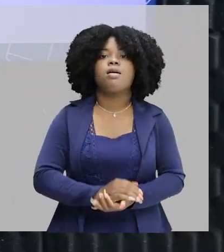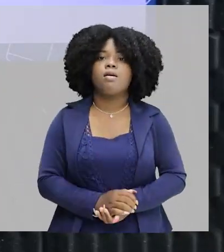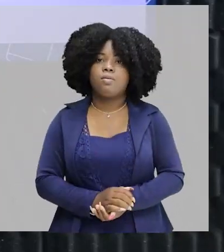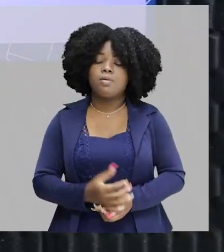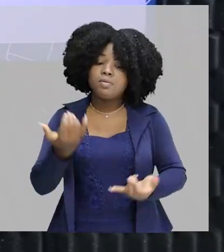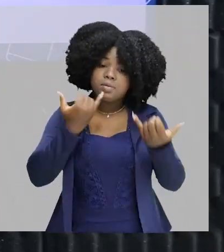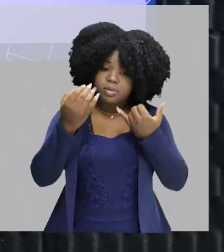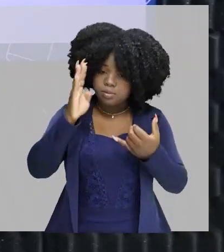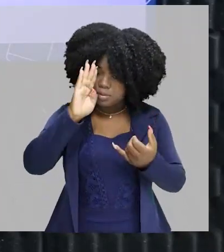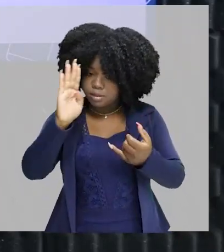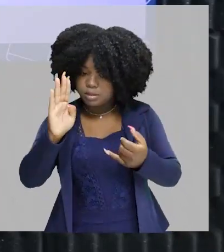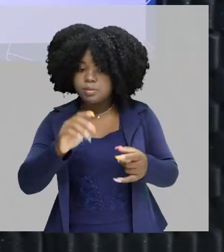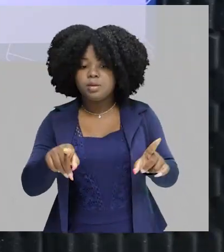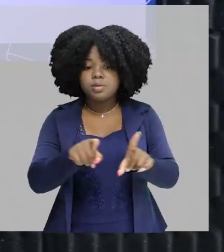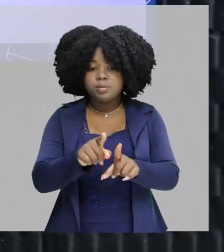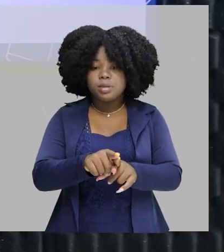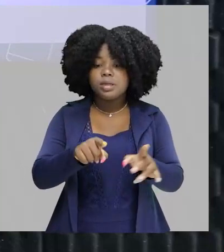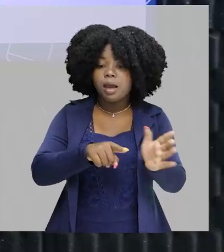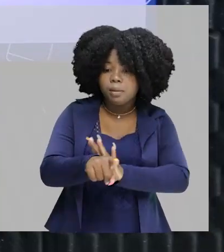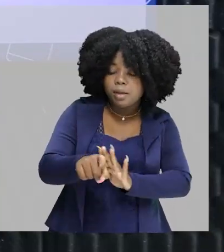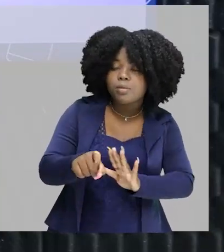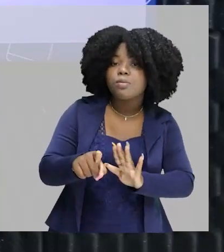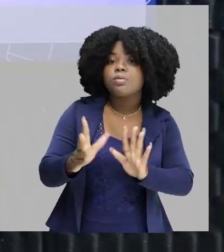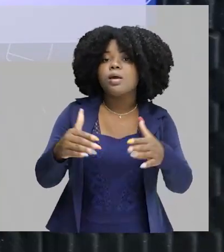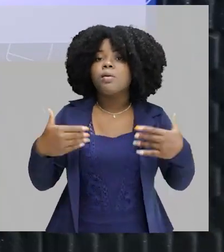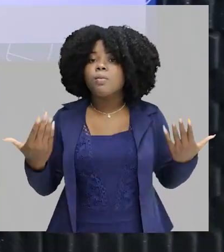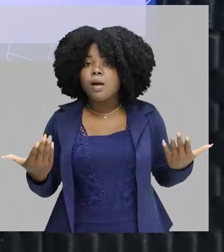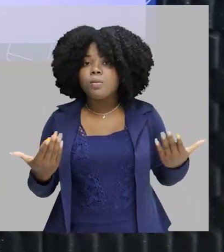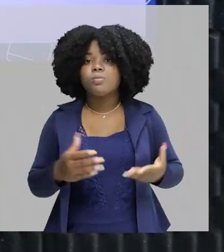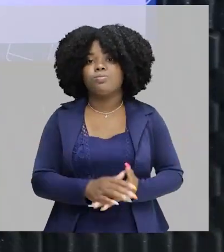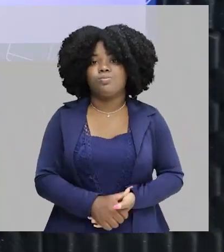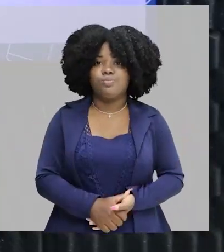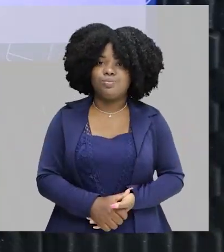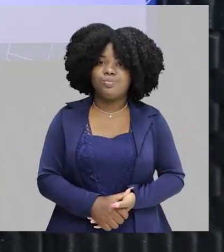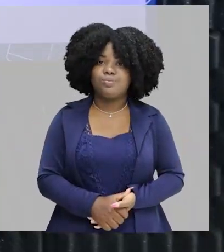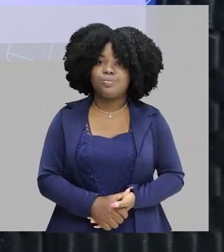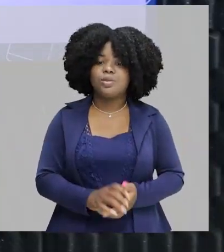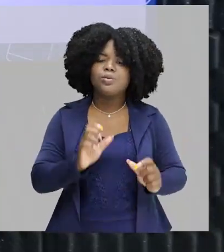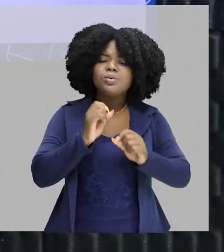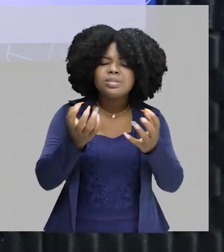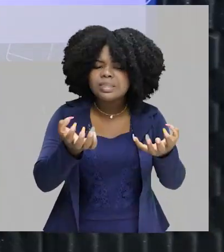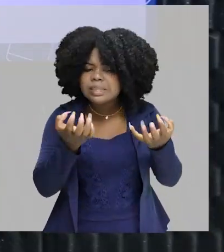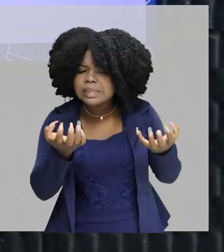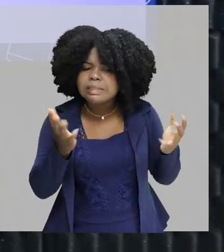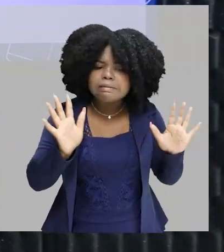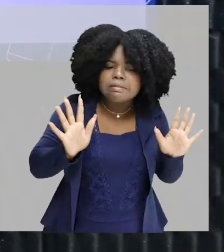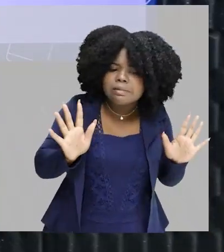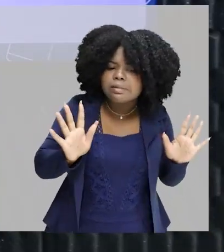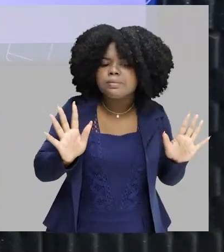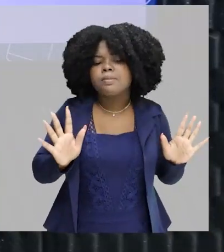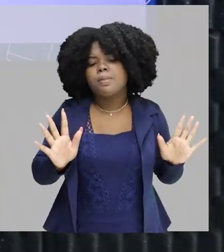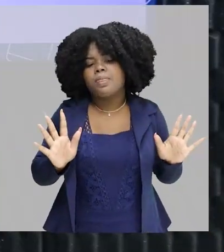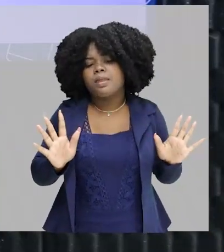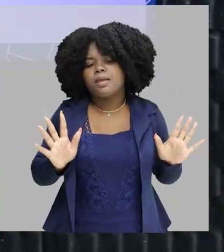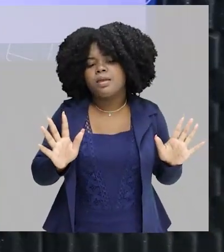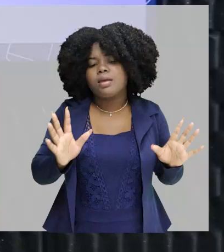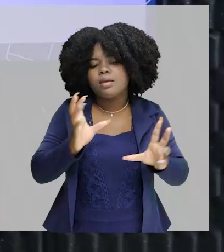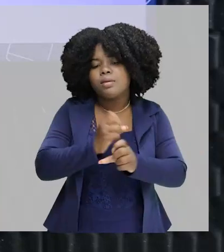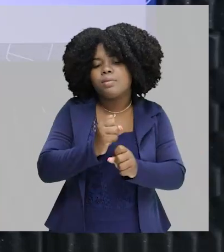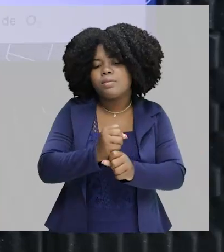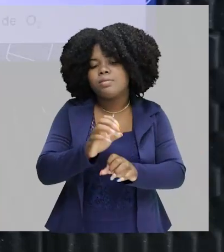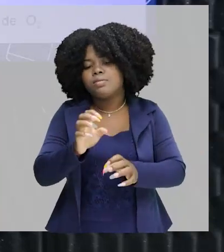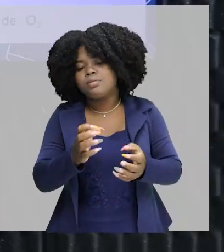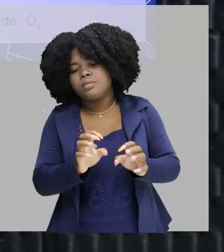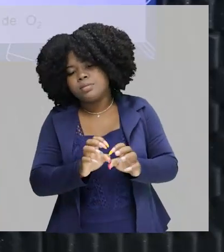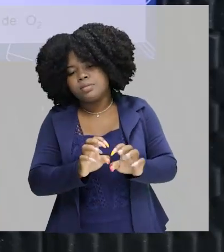dada, certo? E a informação pedida, o que ele quer que a gente calcule, que a gente encontre.